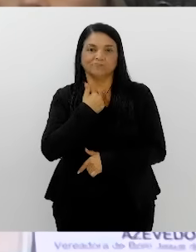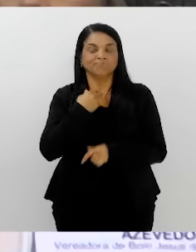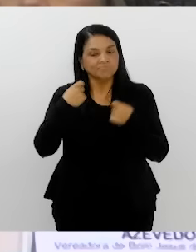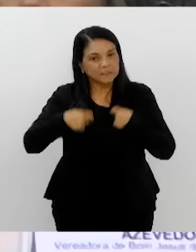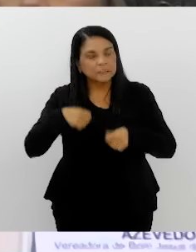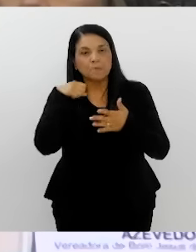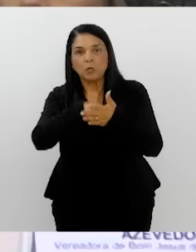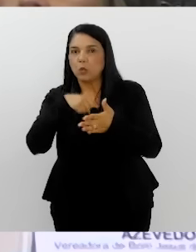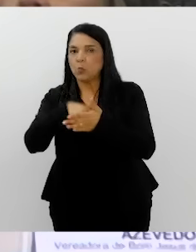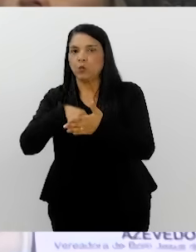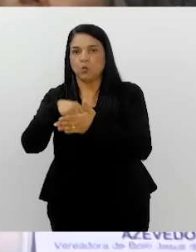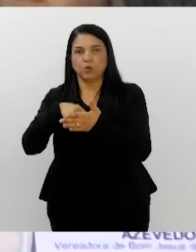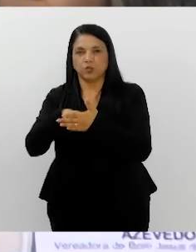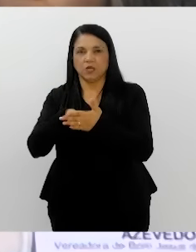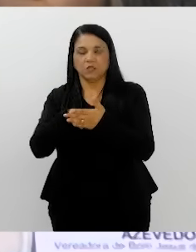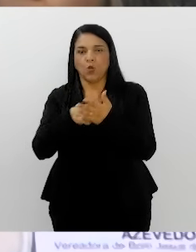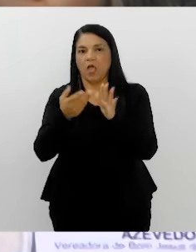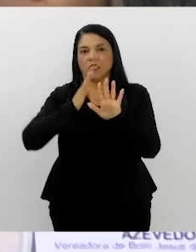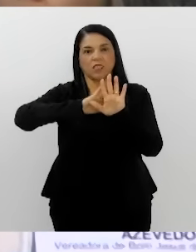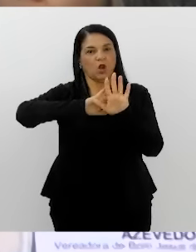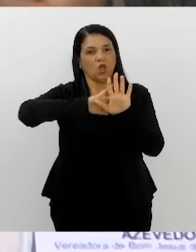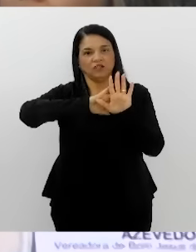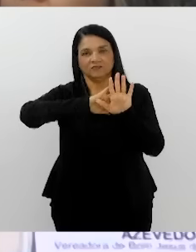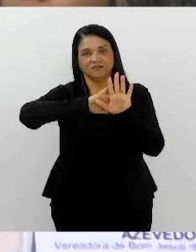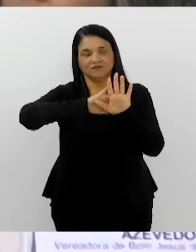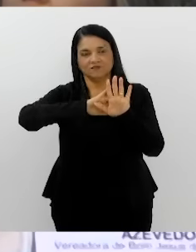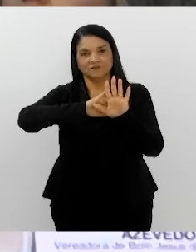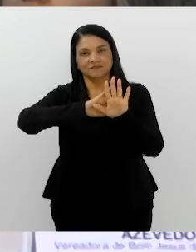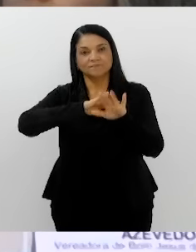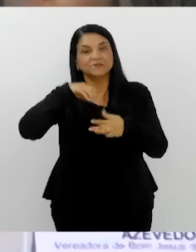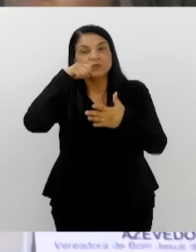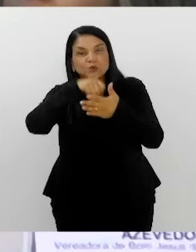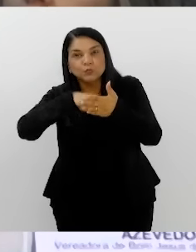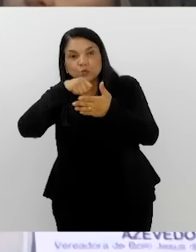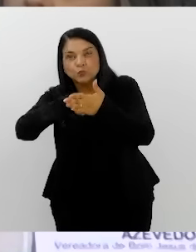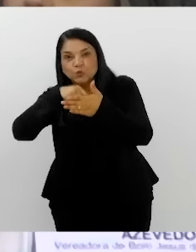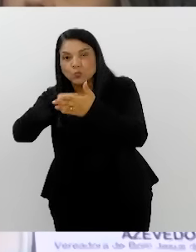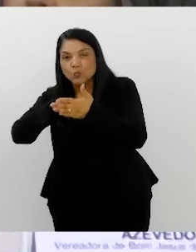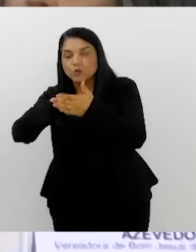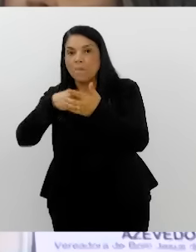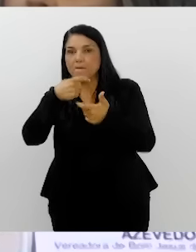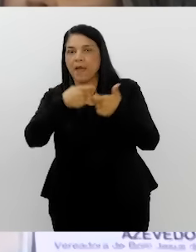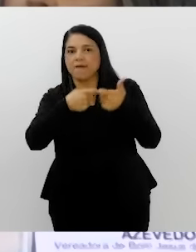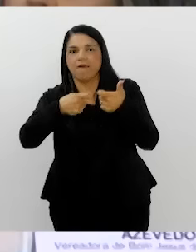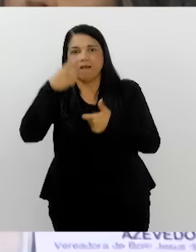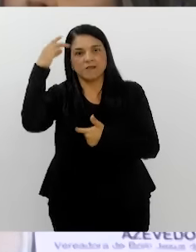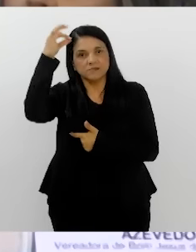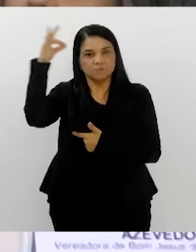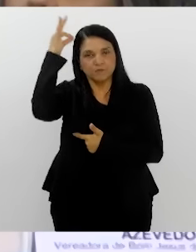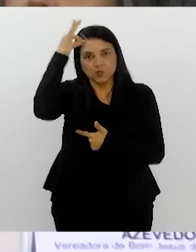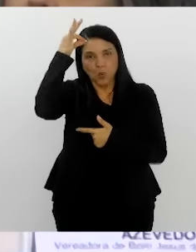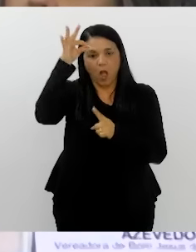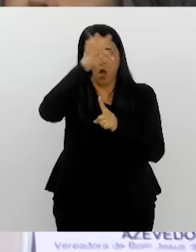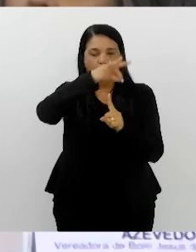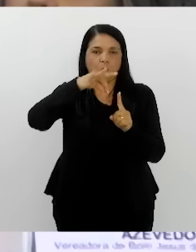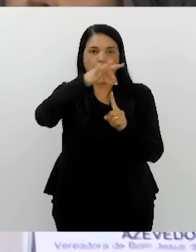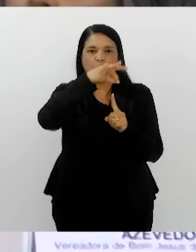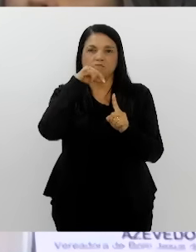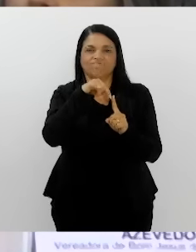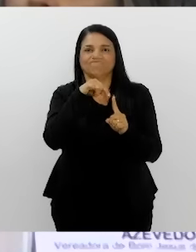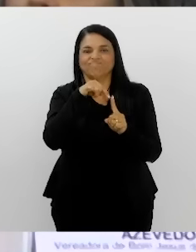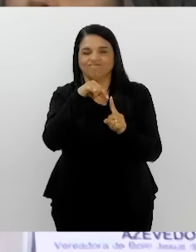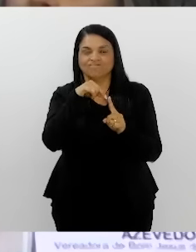luta não é ideológica só, a luta é uma batalha espiritual. Eu não tenho nenhuma dúvida que hoje nós